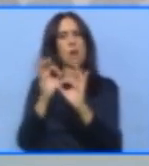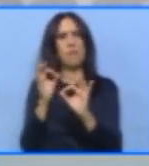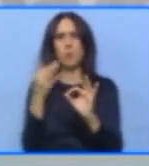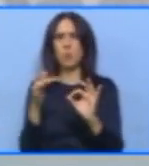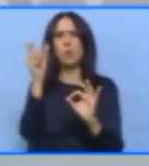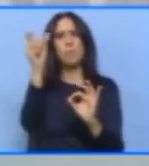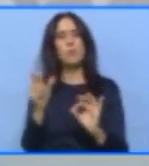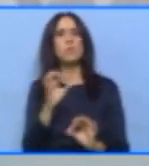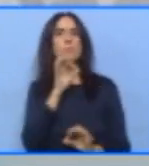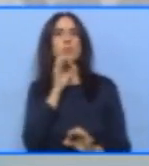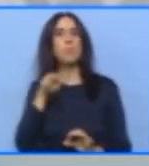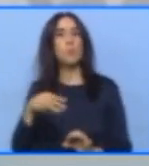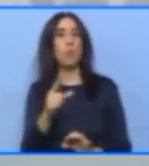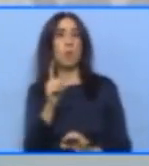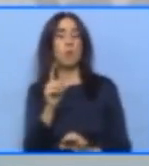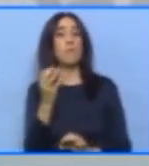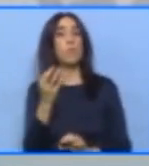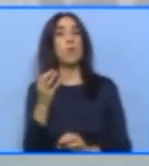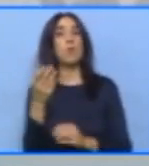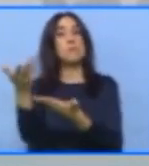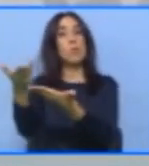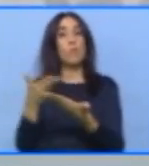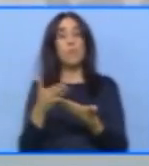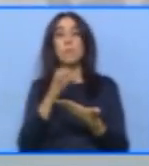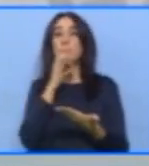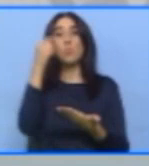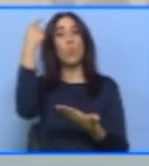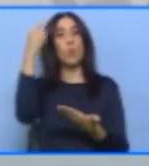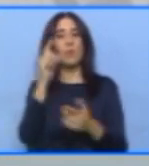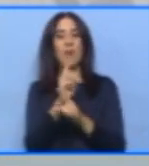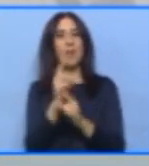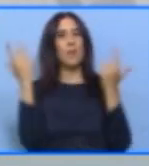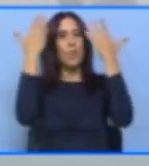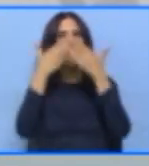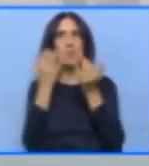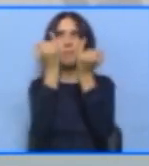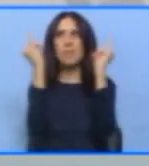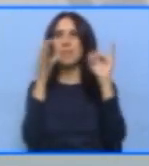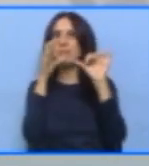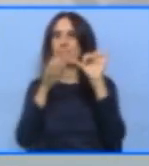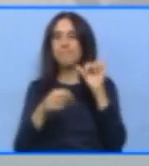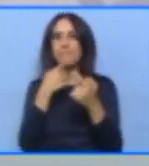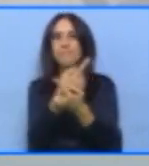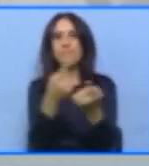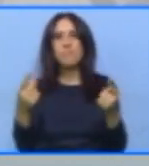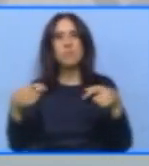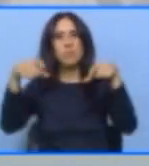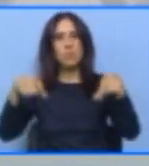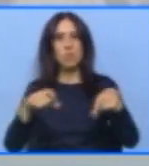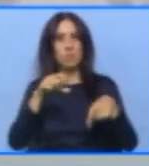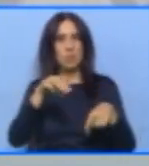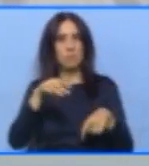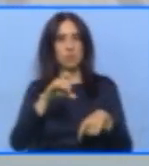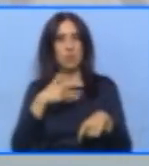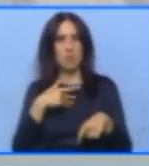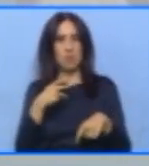Manuel, que foi, aliás, o único bispo convidado para a noite da proclamação da independência no estádio da Machada.